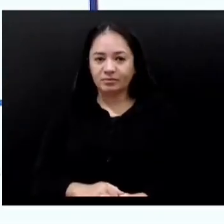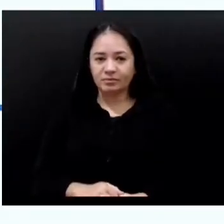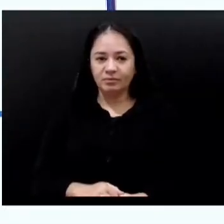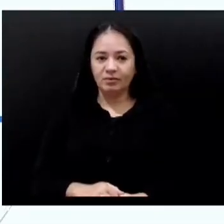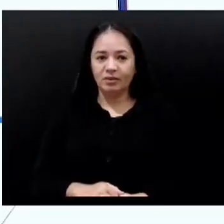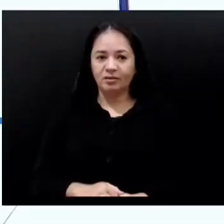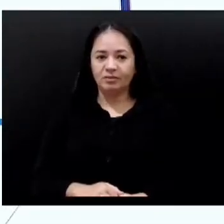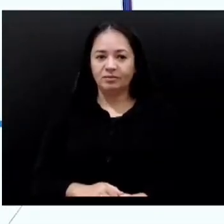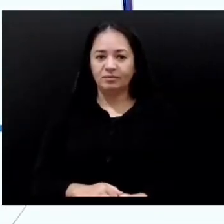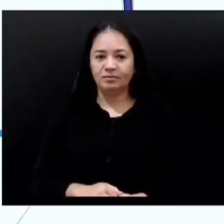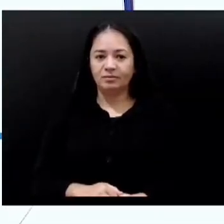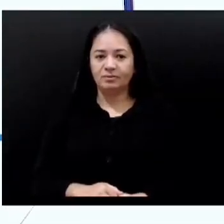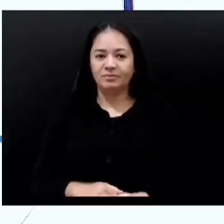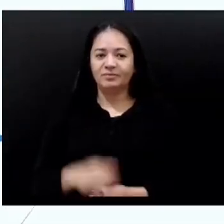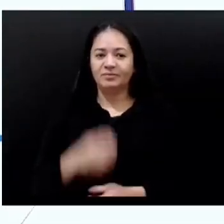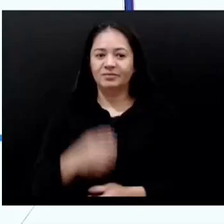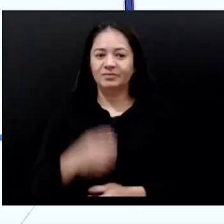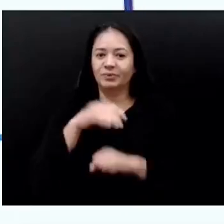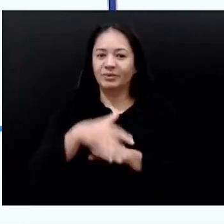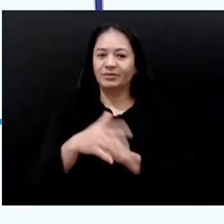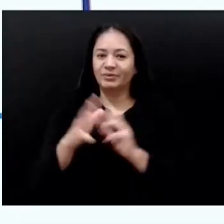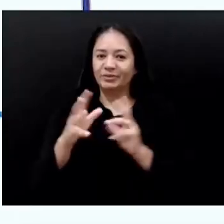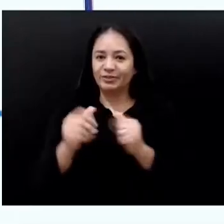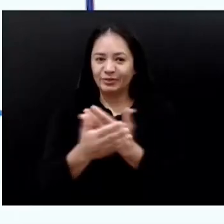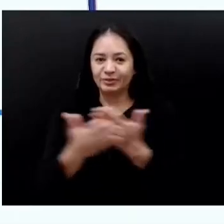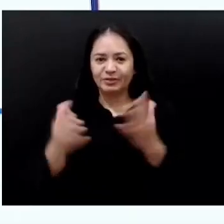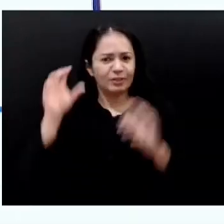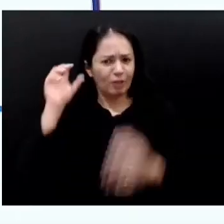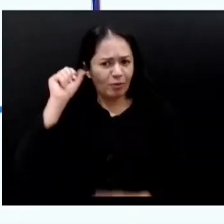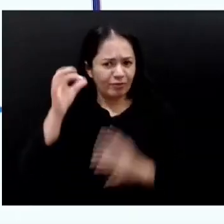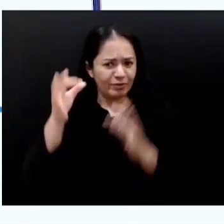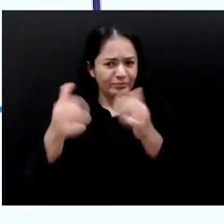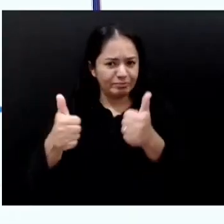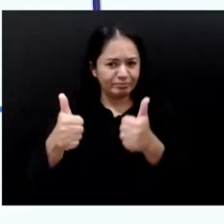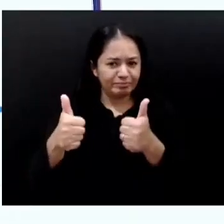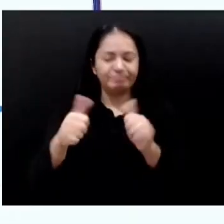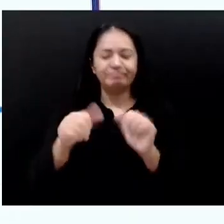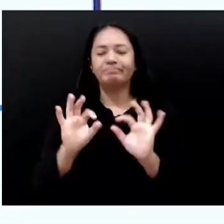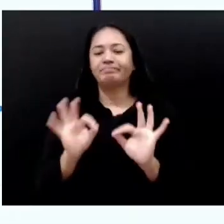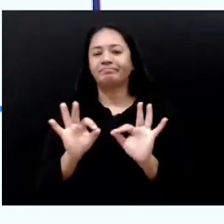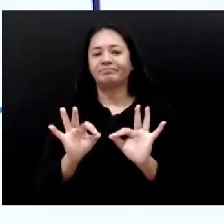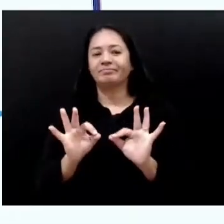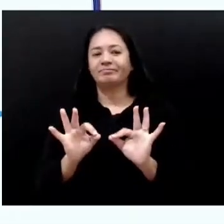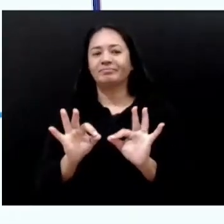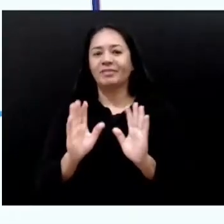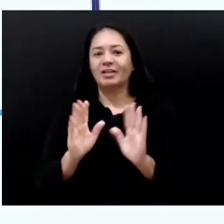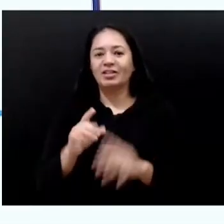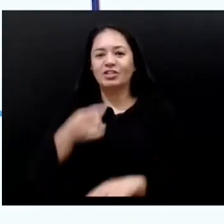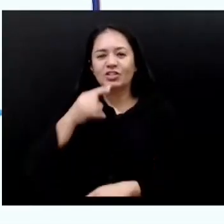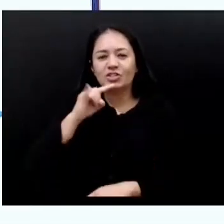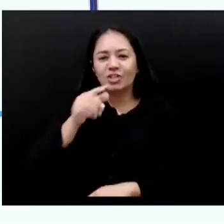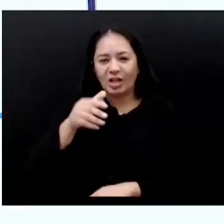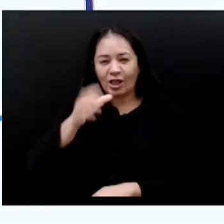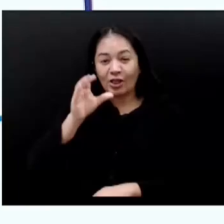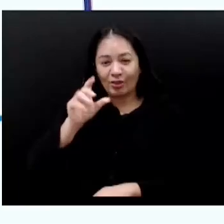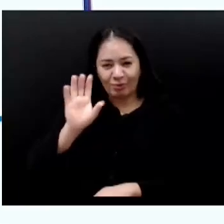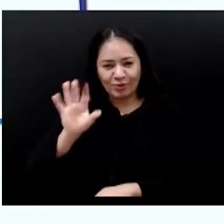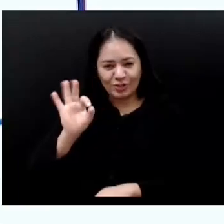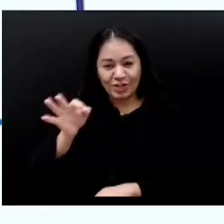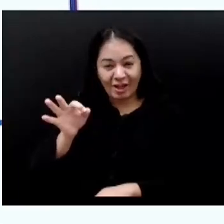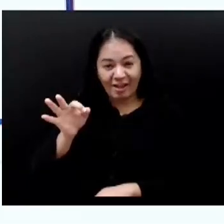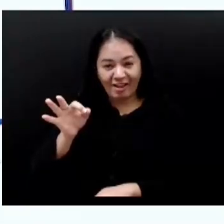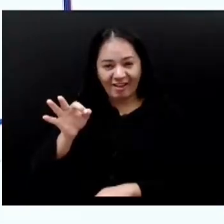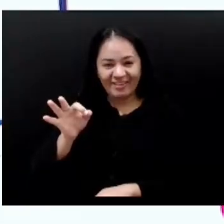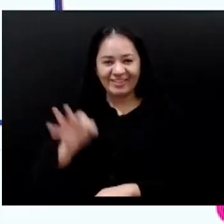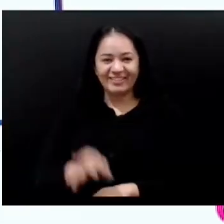Boa noite a todos. Todo mundo me escuta bem? Boa. Todo mundo bebeu ok? Todo mundo vai entender o que eu estou falando? Mesmo se eu falar